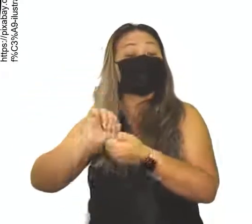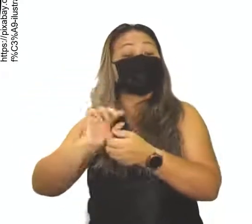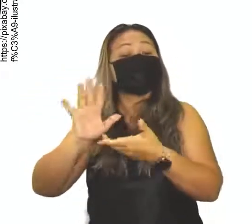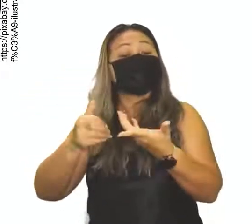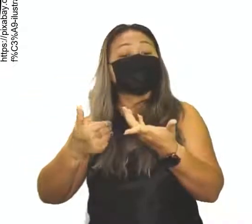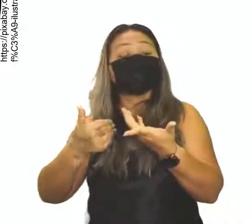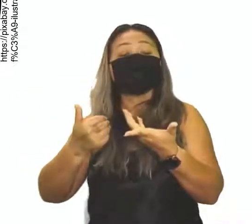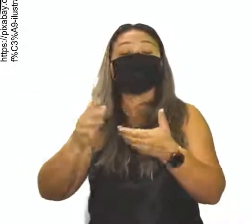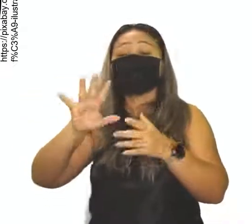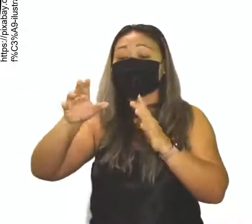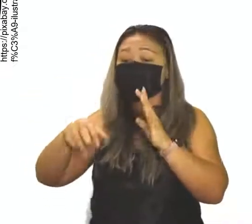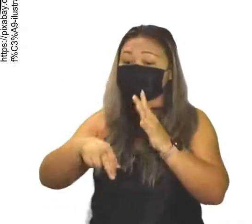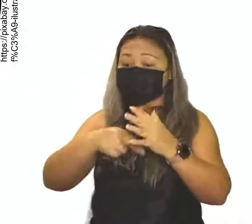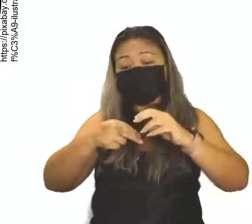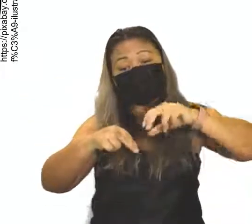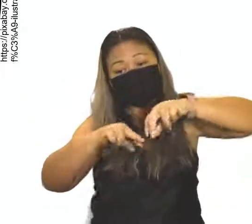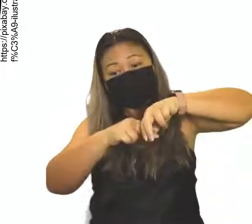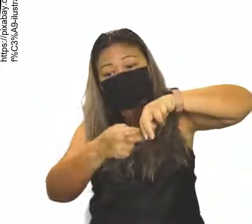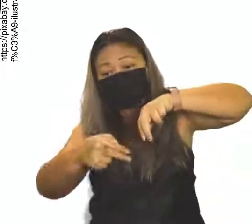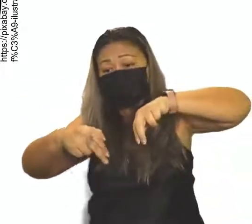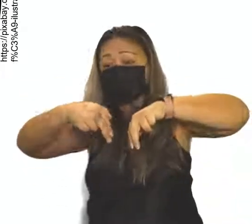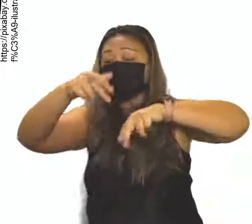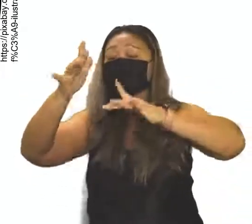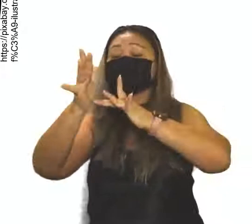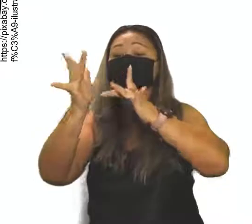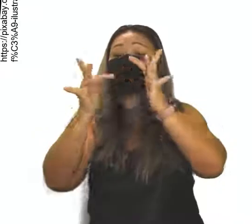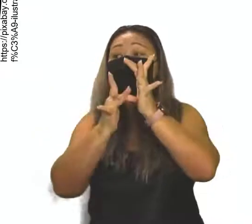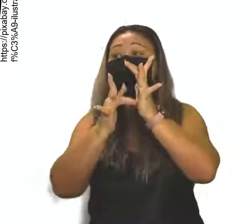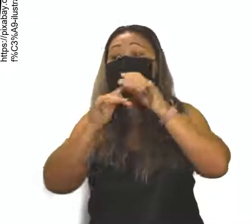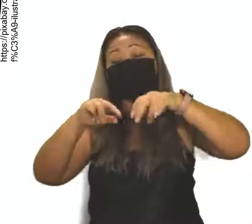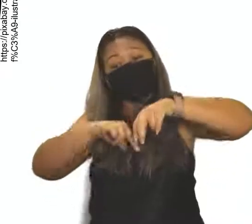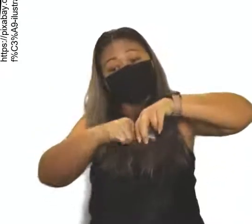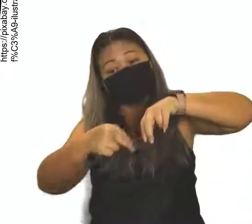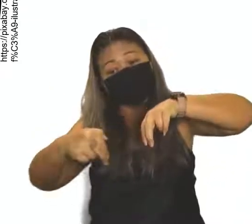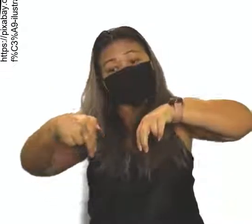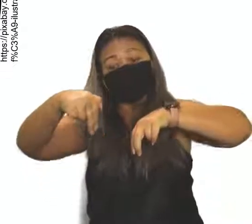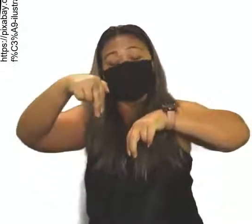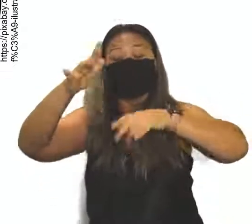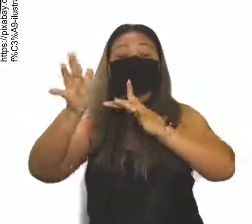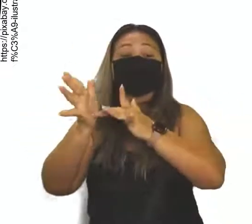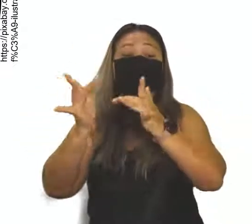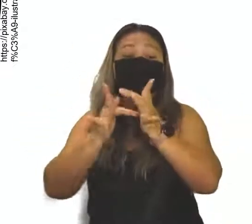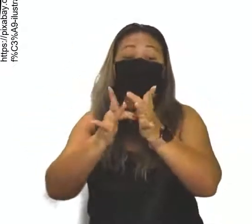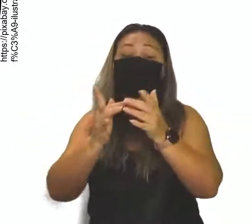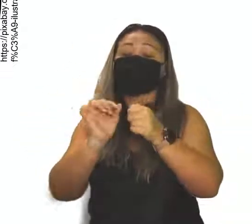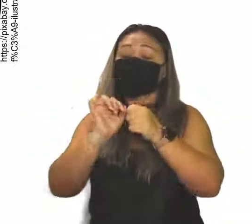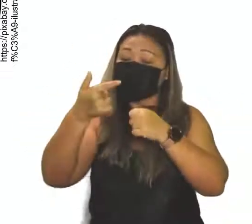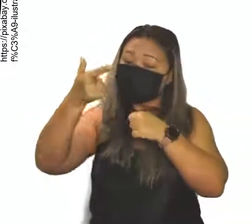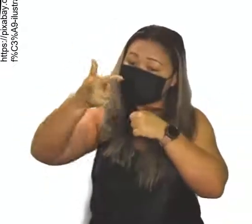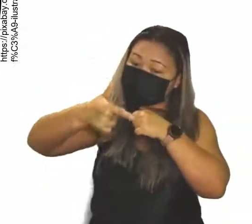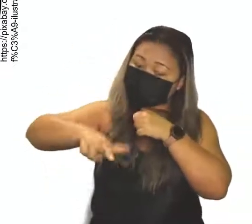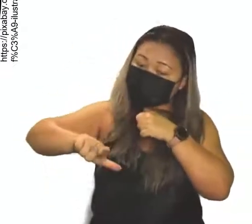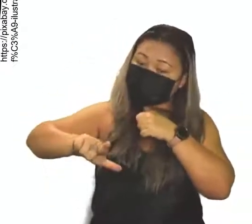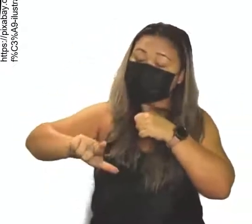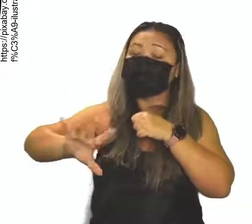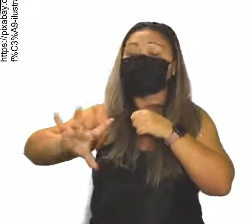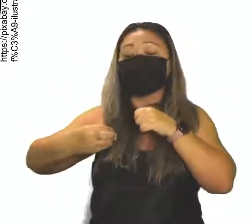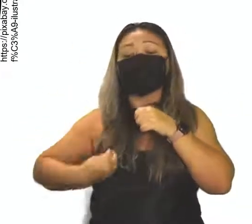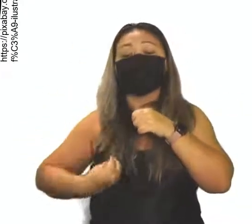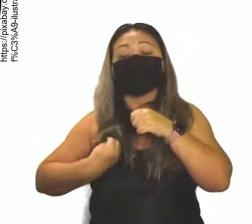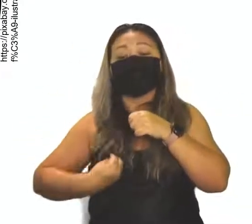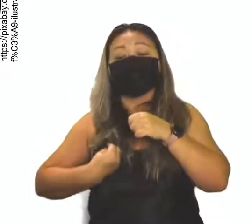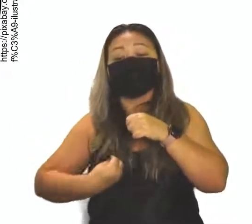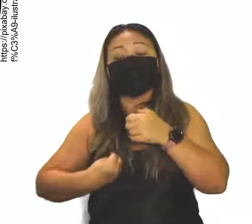Também a ressurreição de Cristo é um tipo de conhecimento. E a reencarnação, então por assim diante, tem